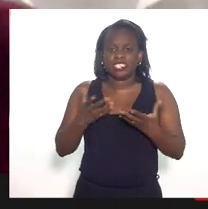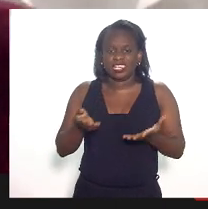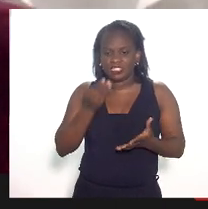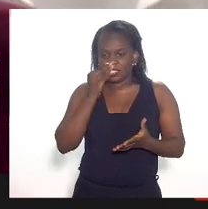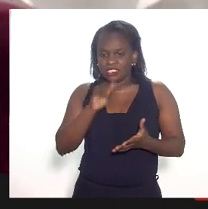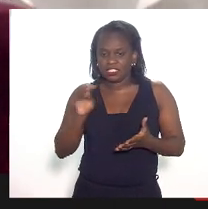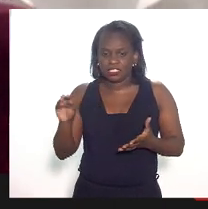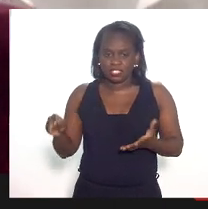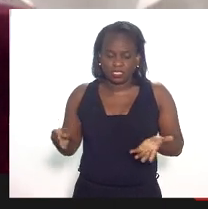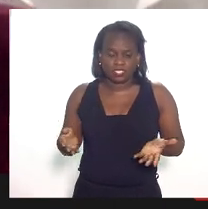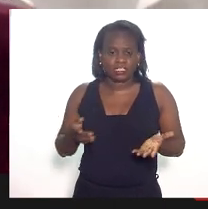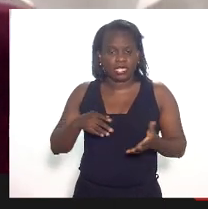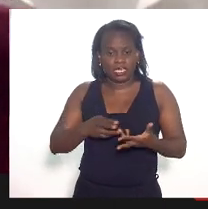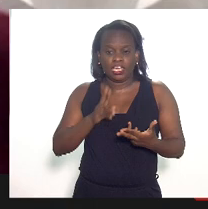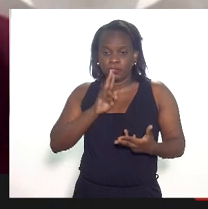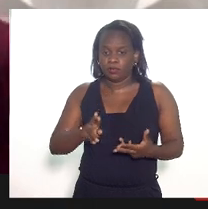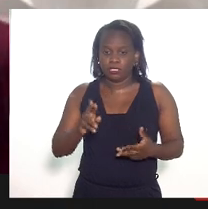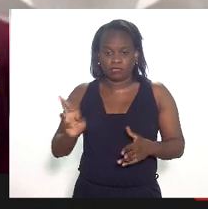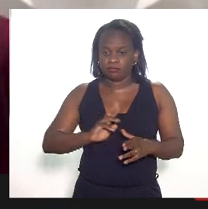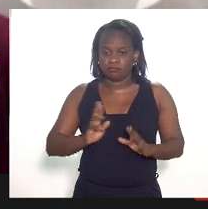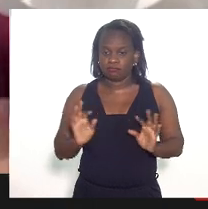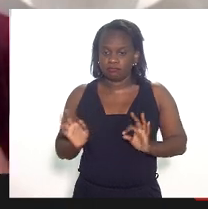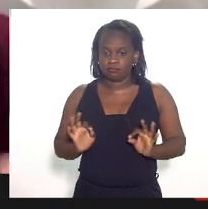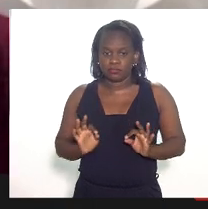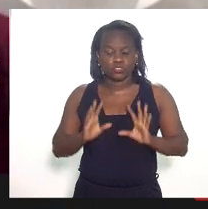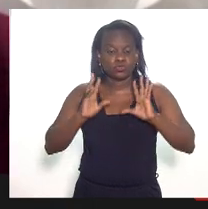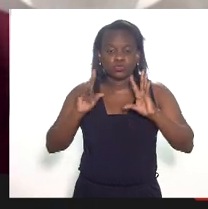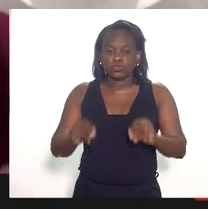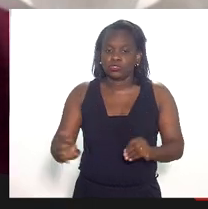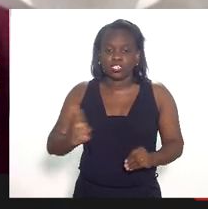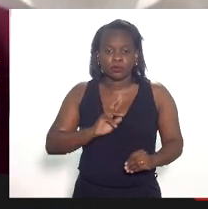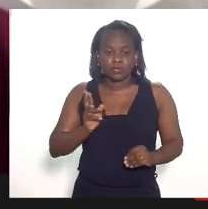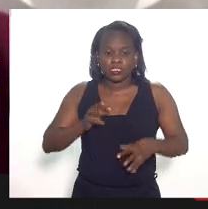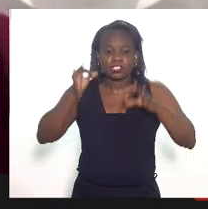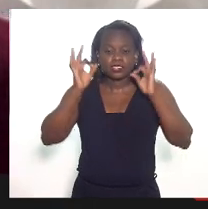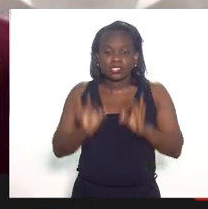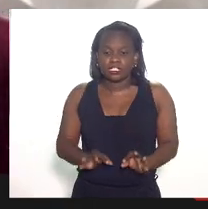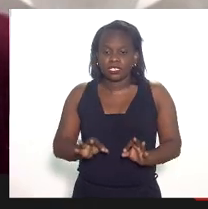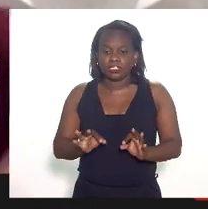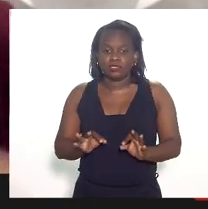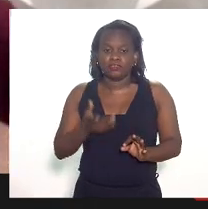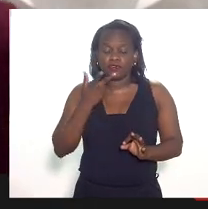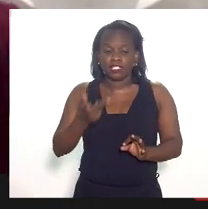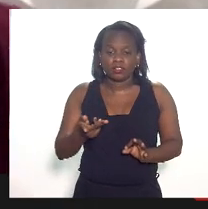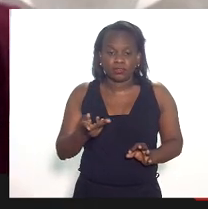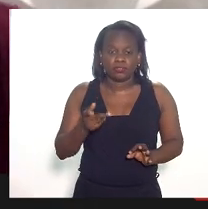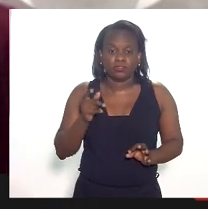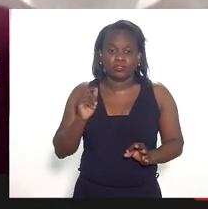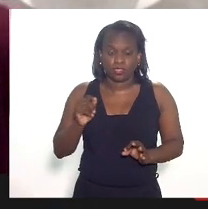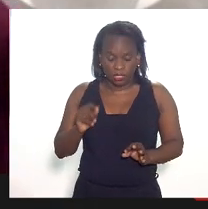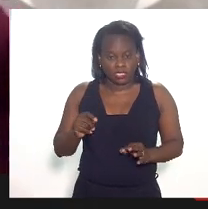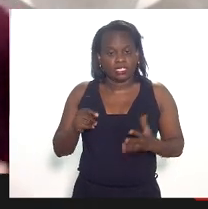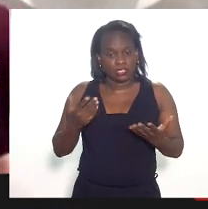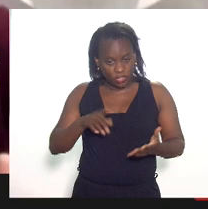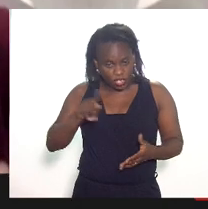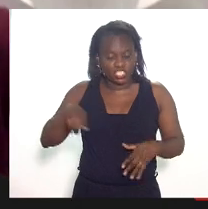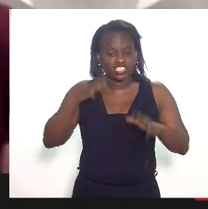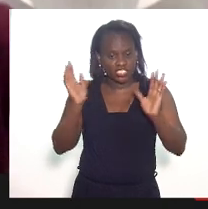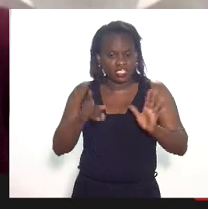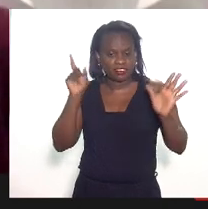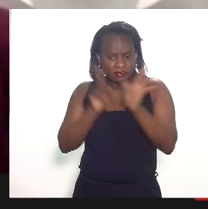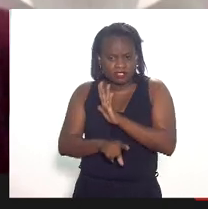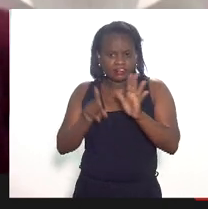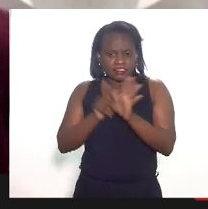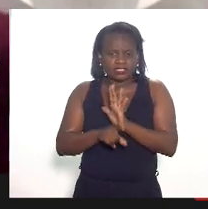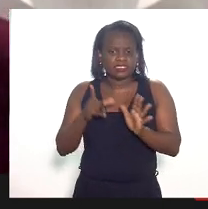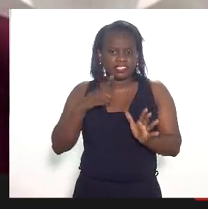tangenciaram nessa resposta, né? Ninguém efetivamente falou, apesar de nós verificarmos que